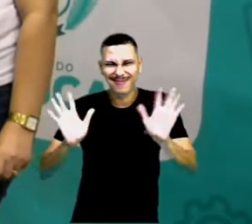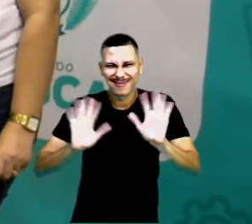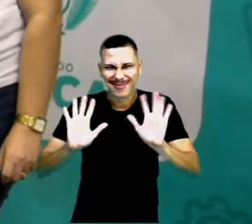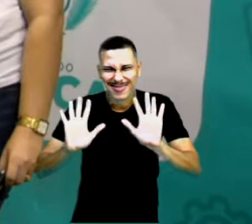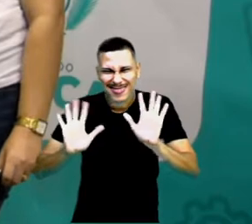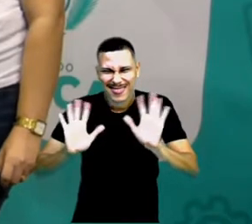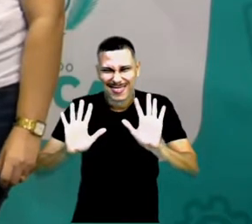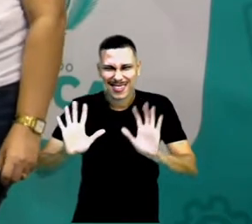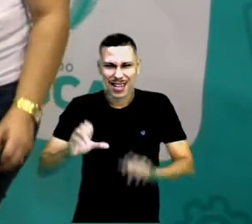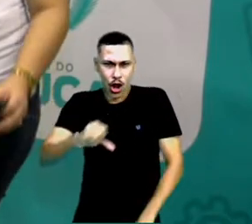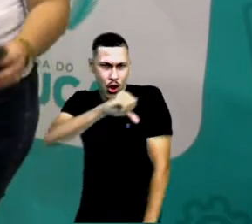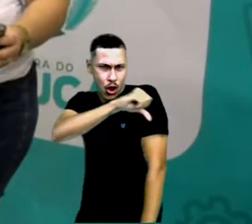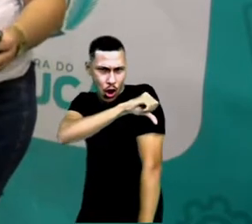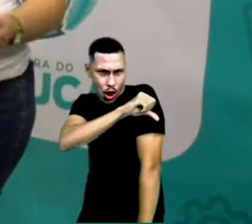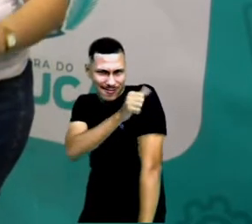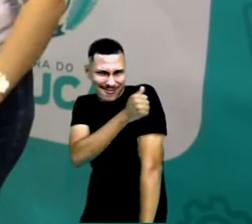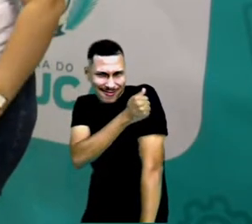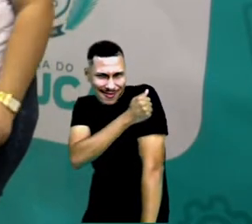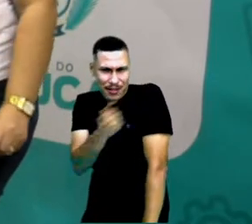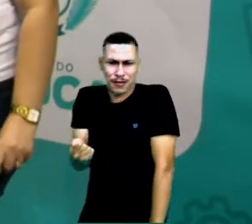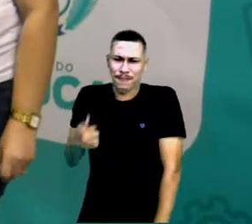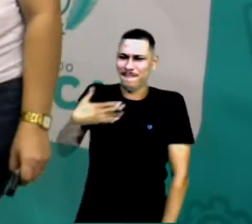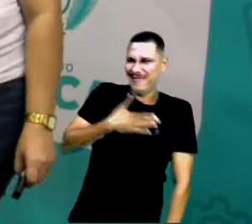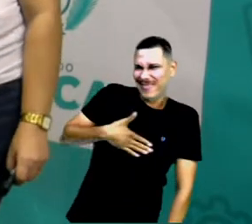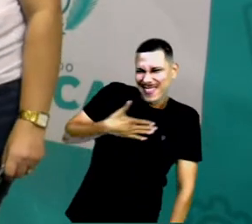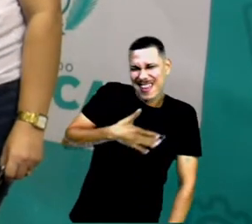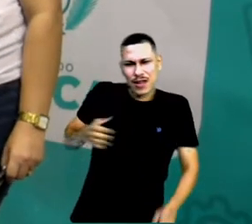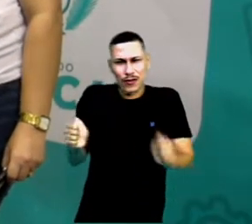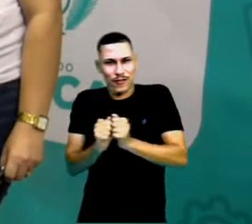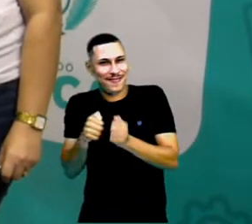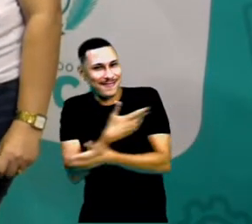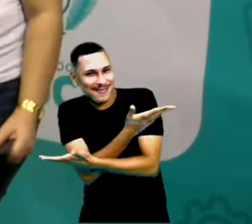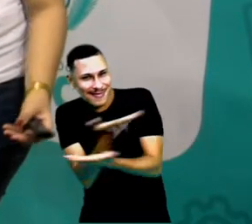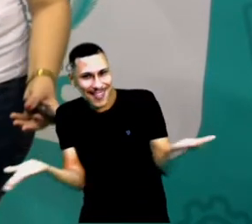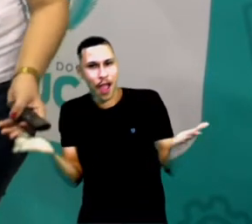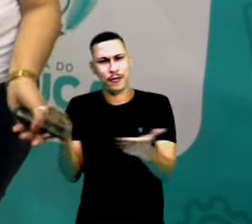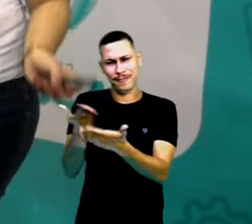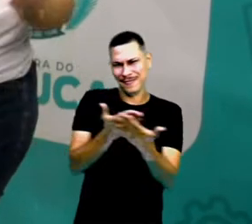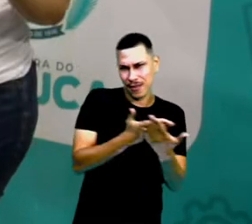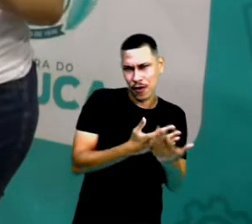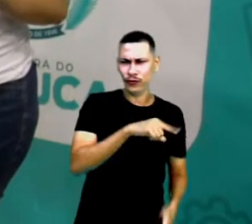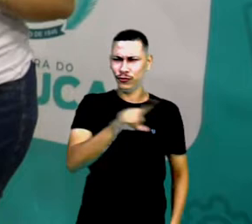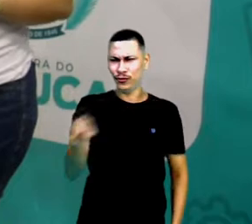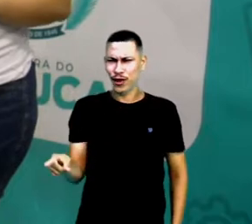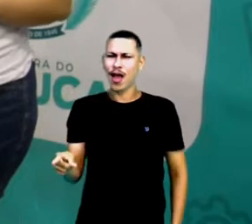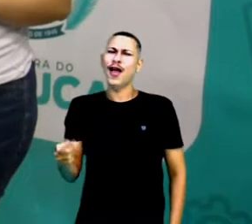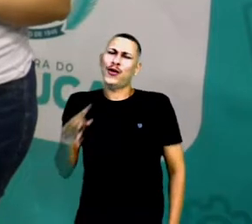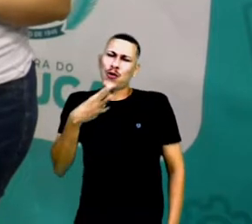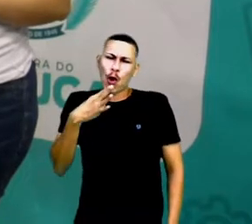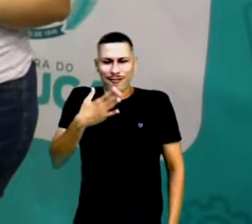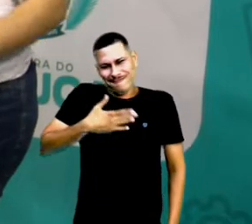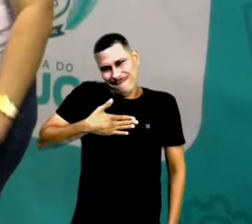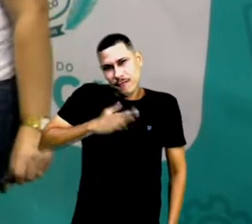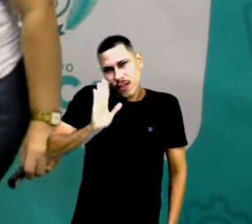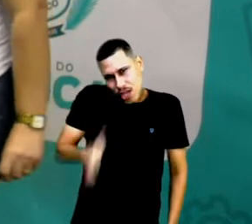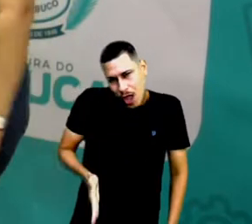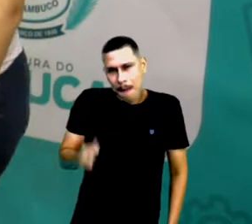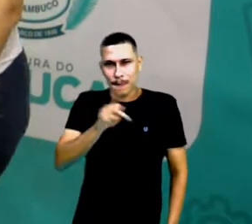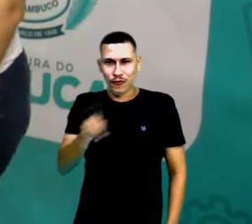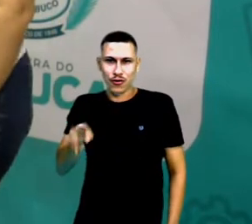Olá, estudante do nono ano. É um prazer estarmos juntos para mais uma aula. Você já me conhece, eu sou a professora Rosiane